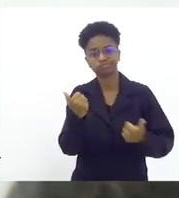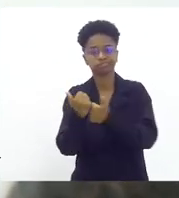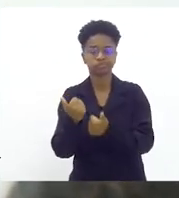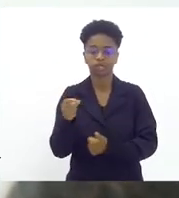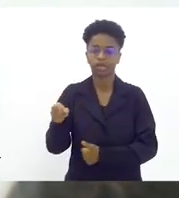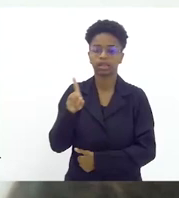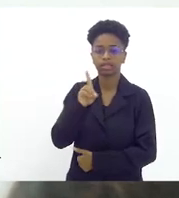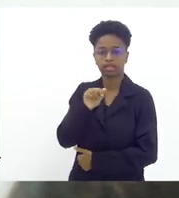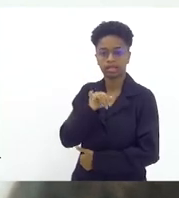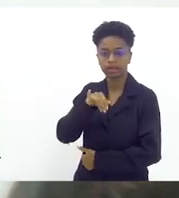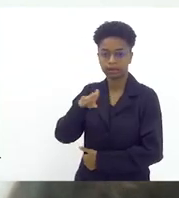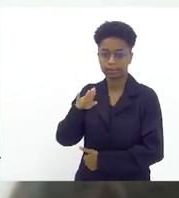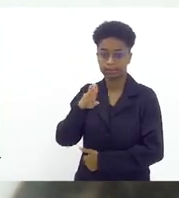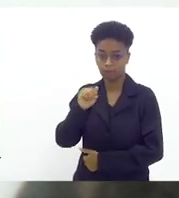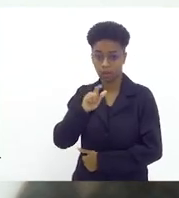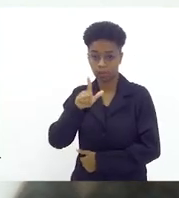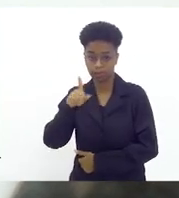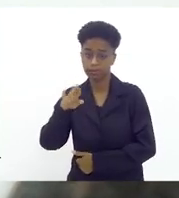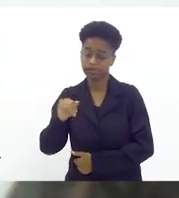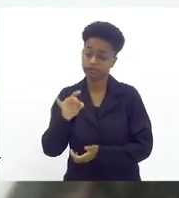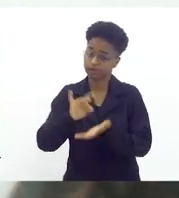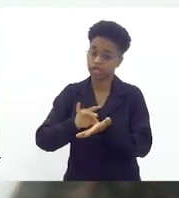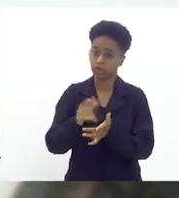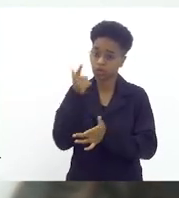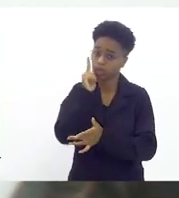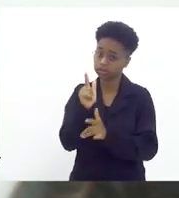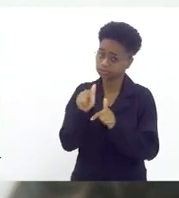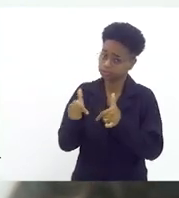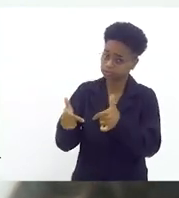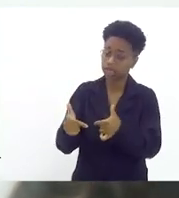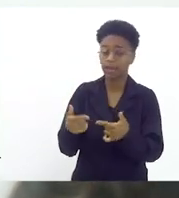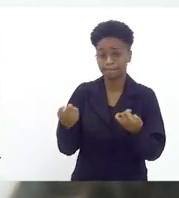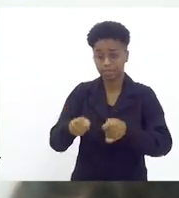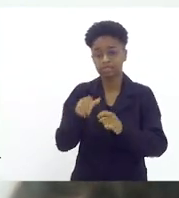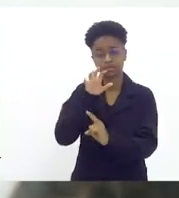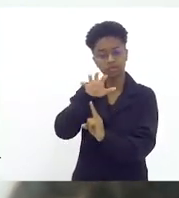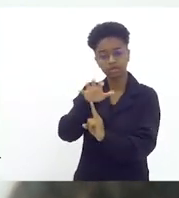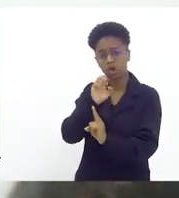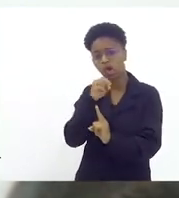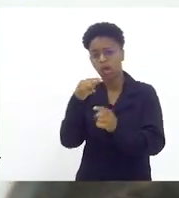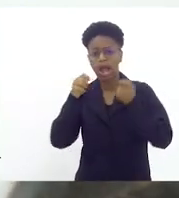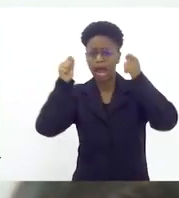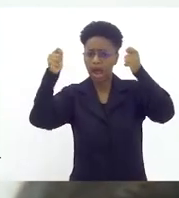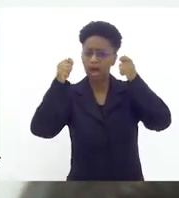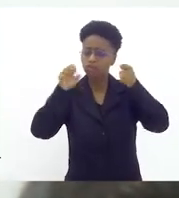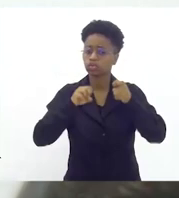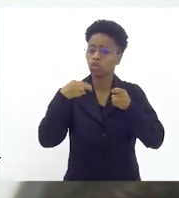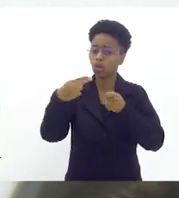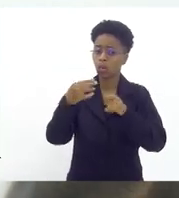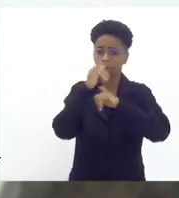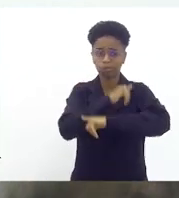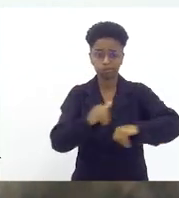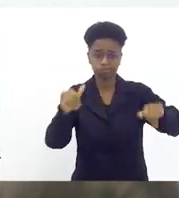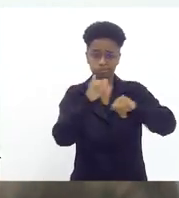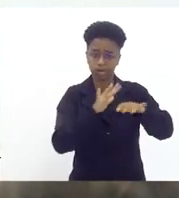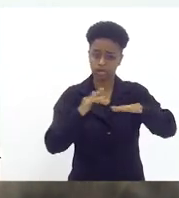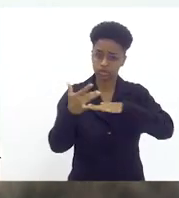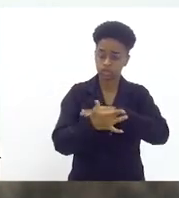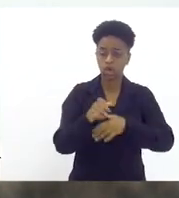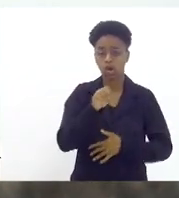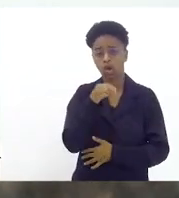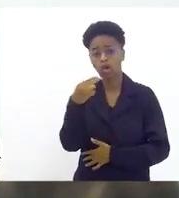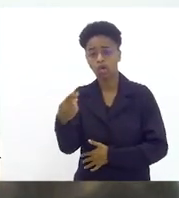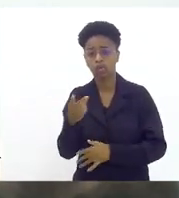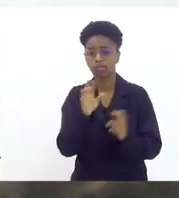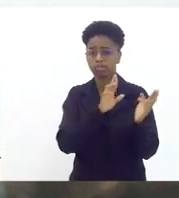Dani Balbi, por exemplo, seja eficaz. Então, a gente precisa pressionar, seja através de atos, seja através das mídias sociais, seja através